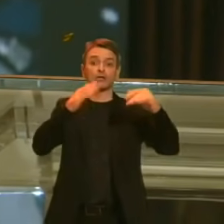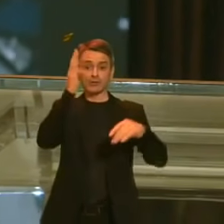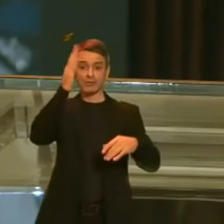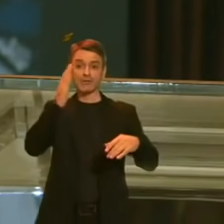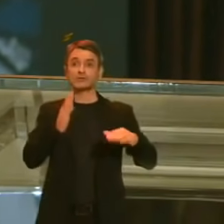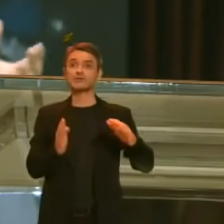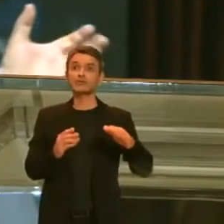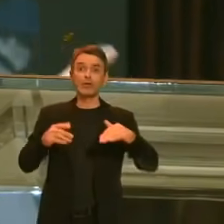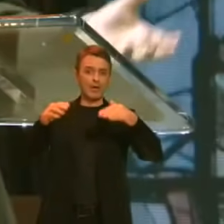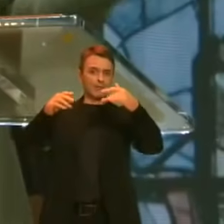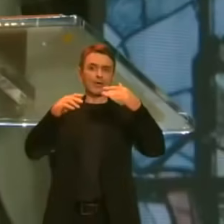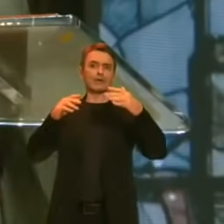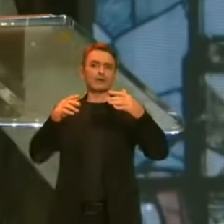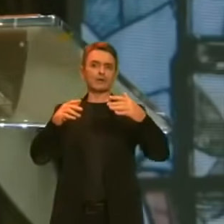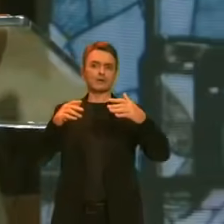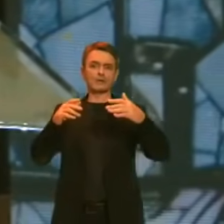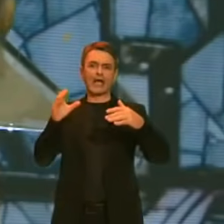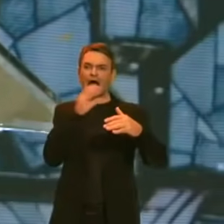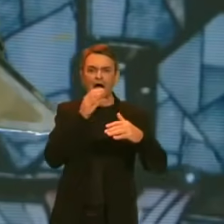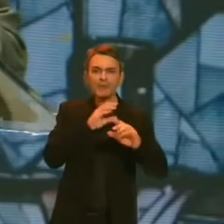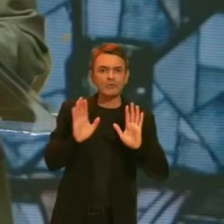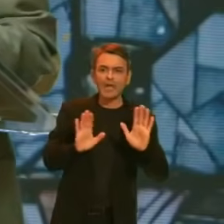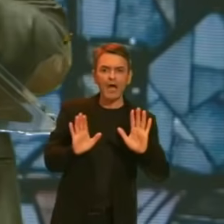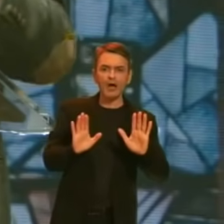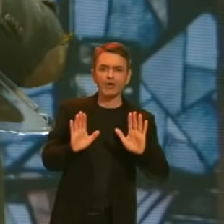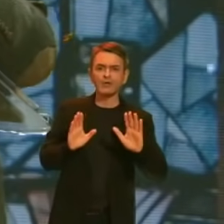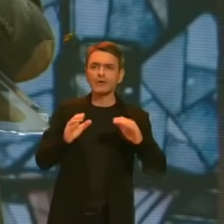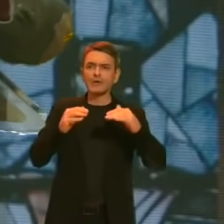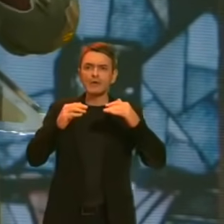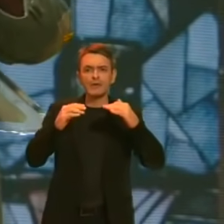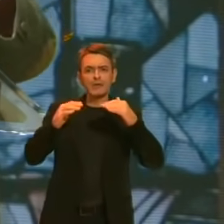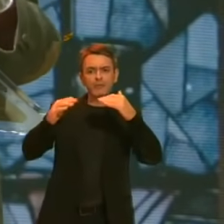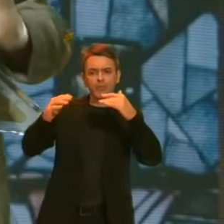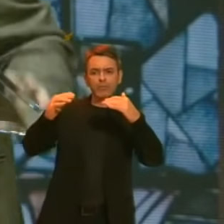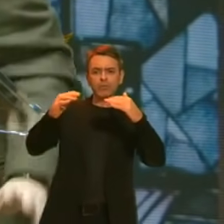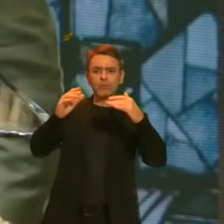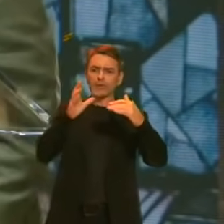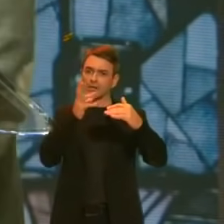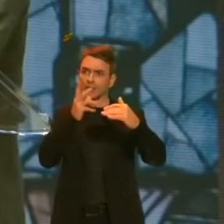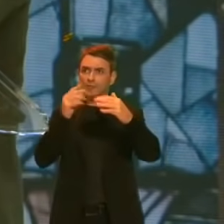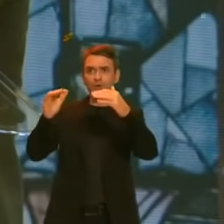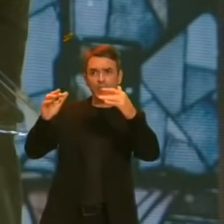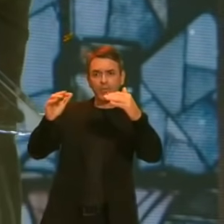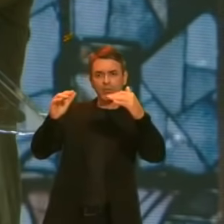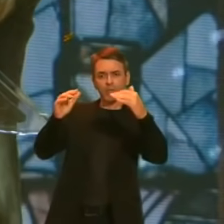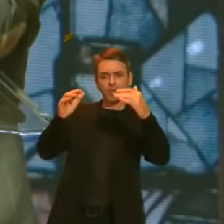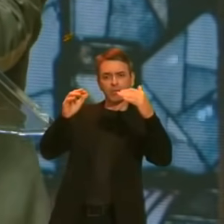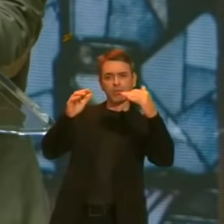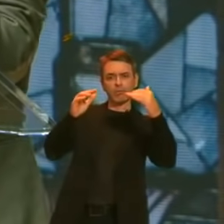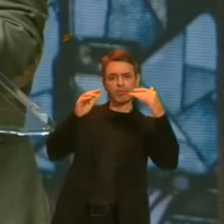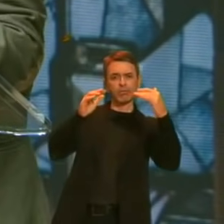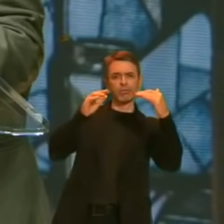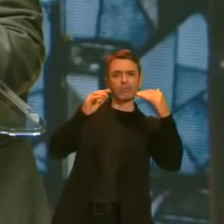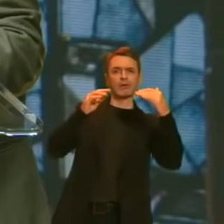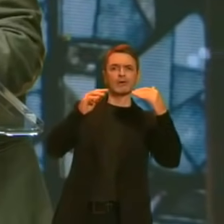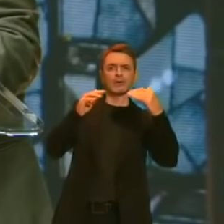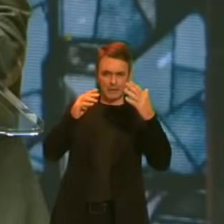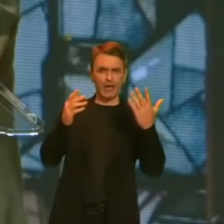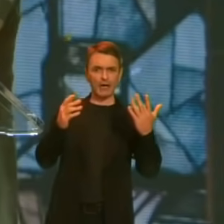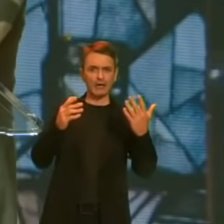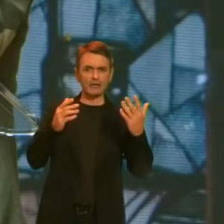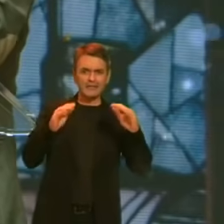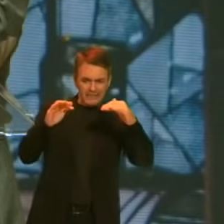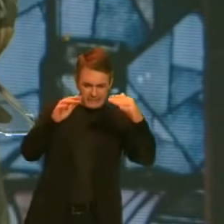não chegou de uma vez, isso veio em hordas, e a ideia é exatamente essa fumaça, né, e representando